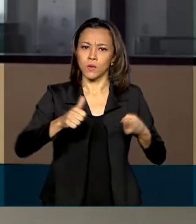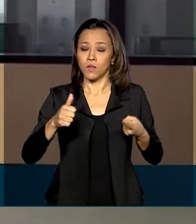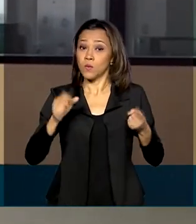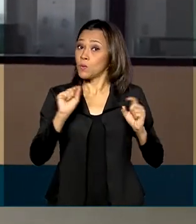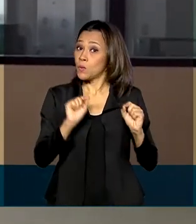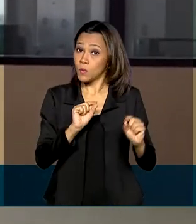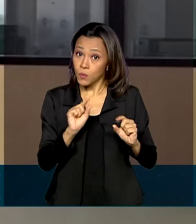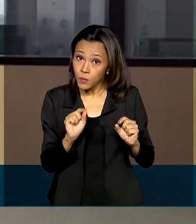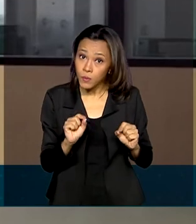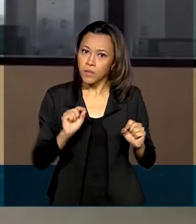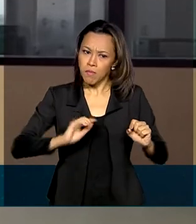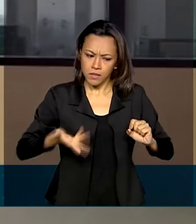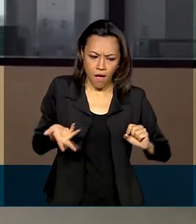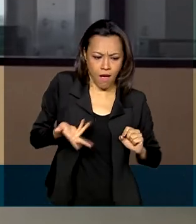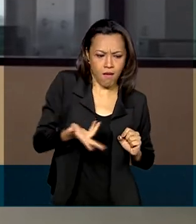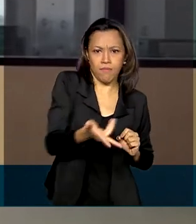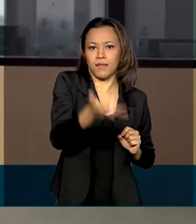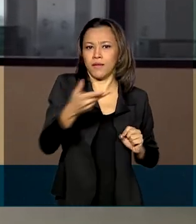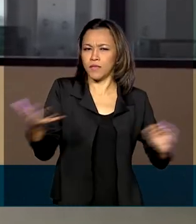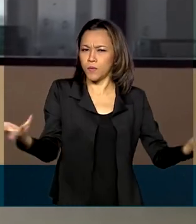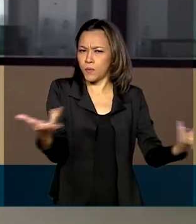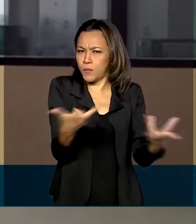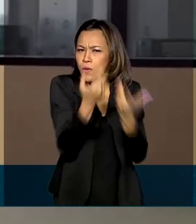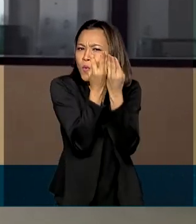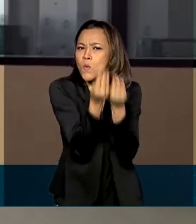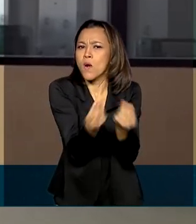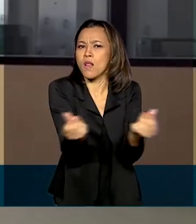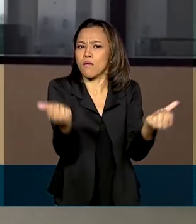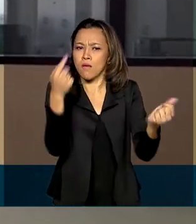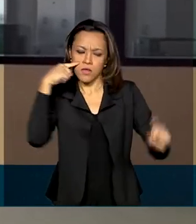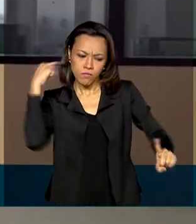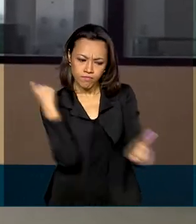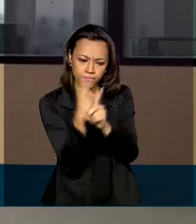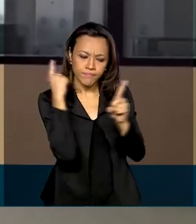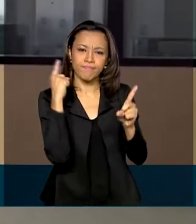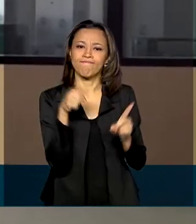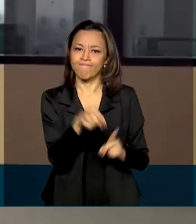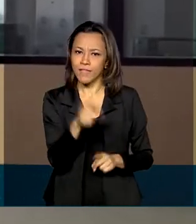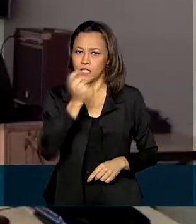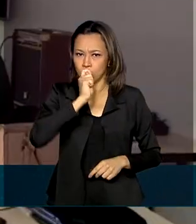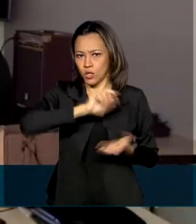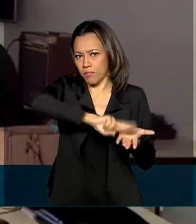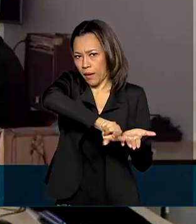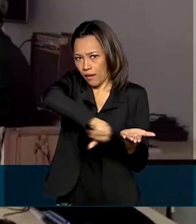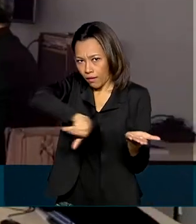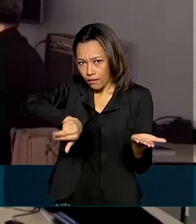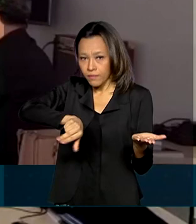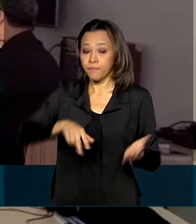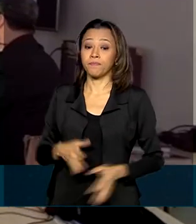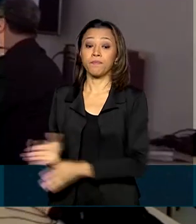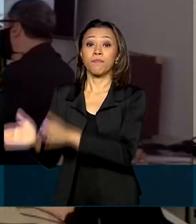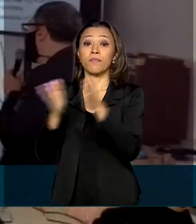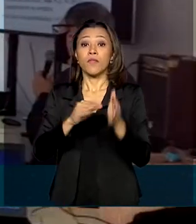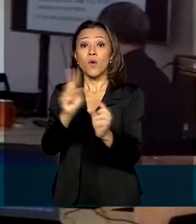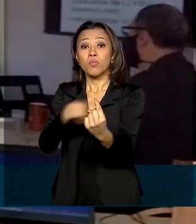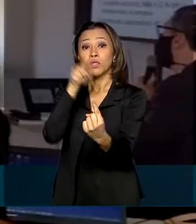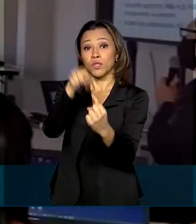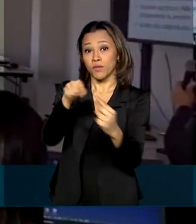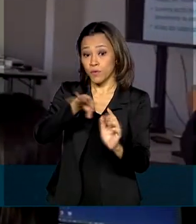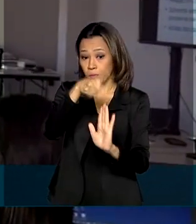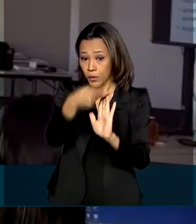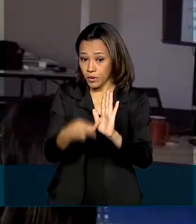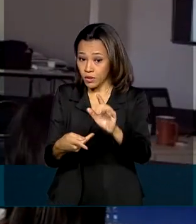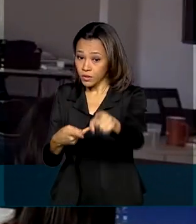culminar em maior celeridade e eficiência na identificação dessas drogas. O objetivo do projeto, além de